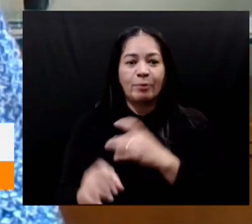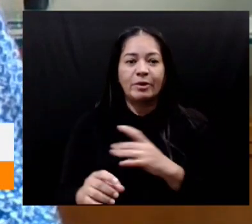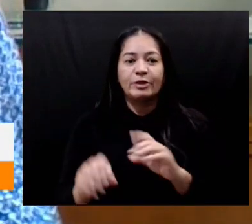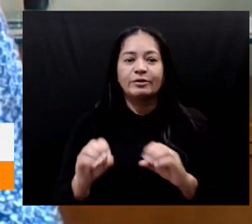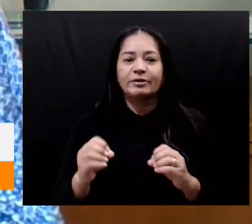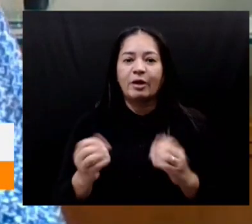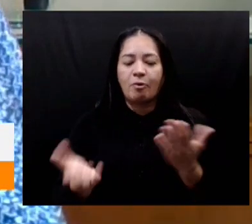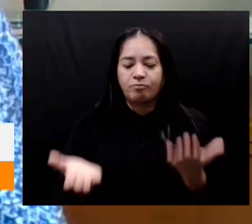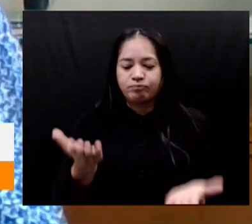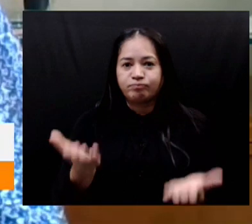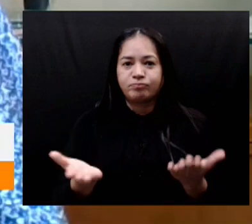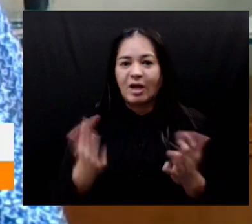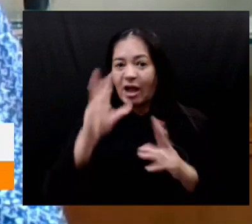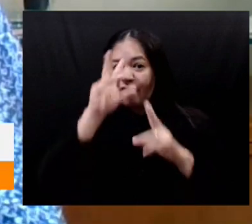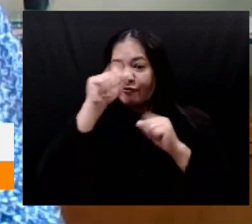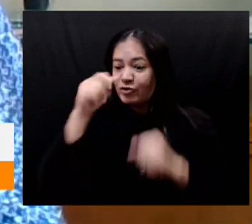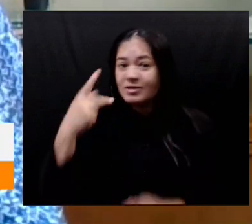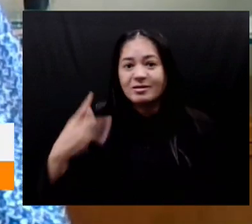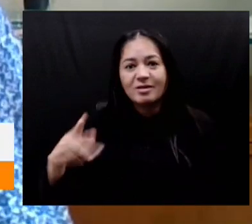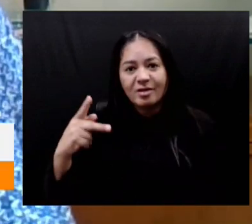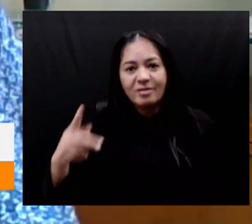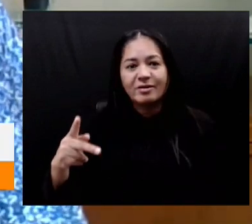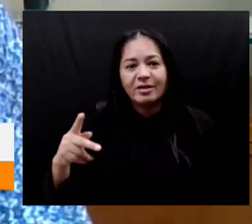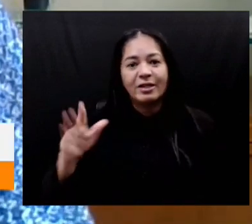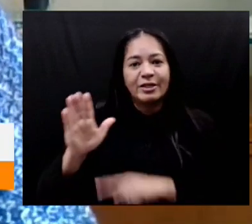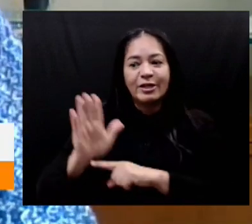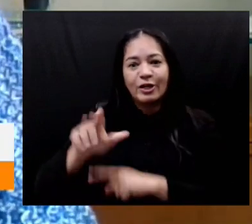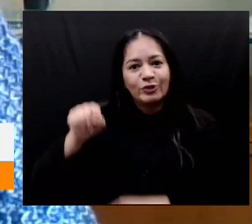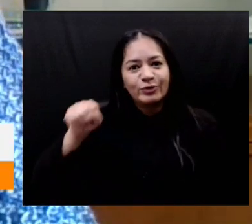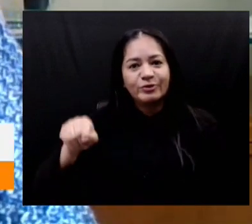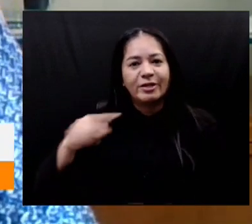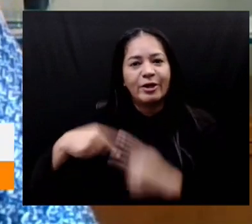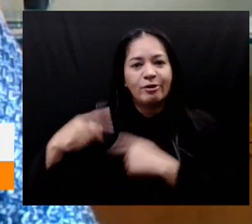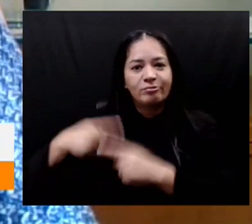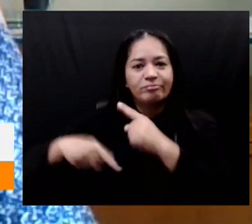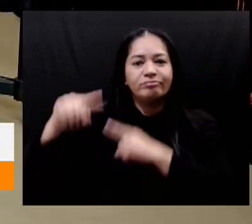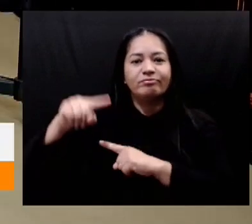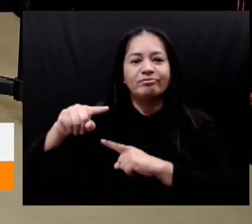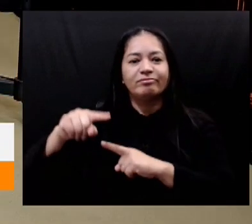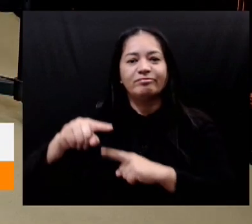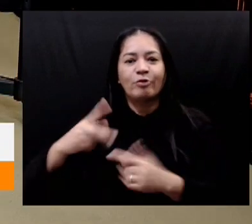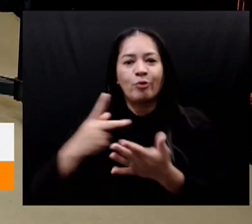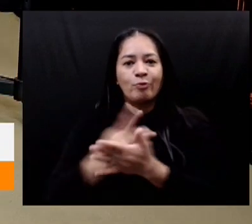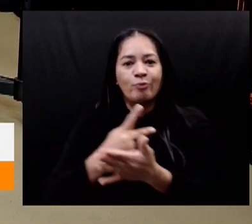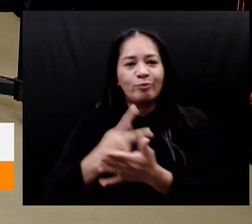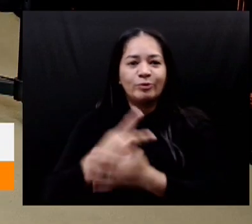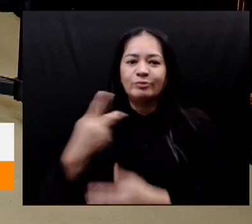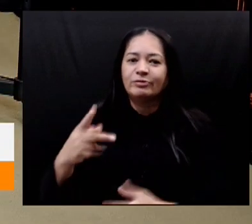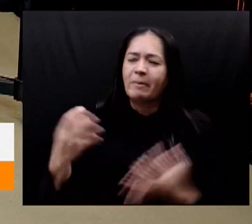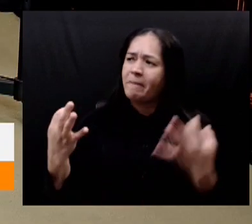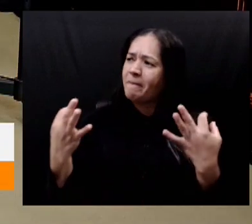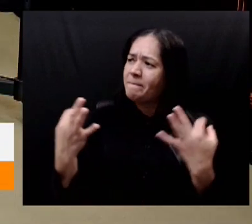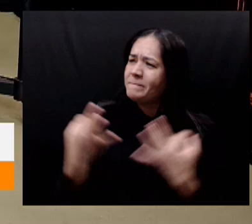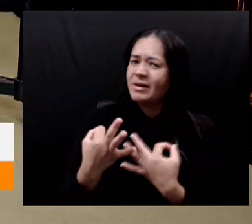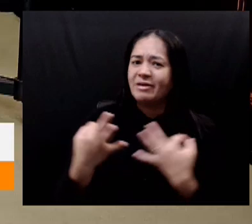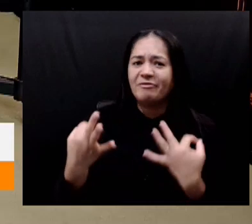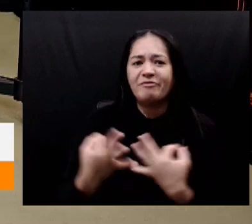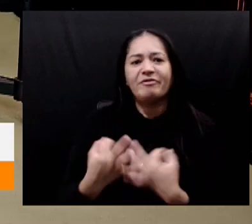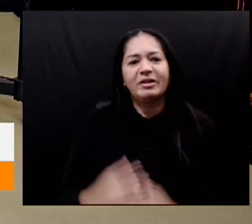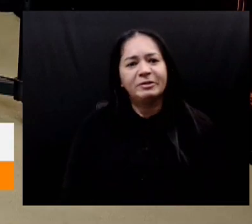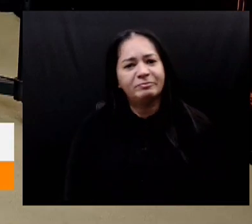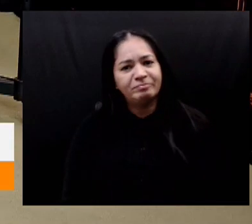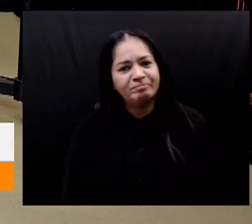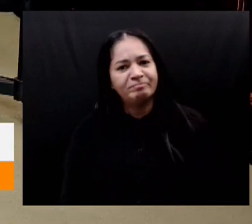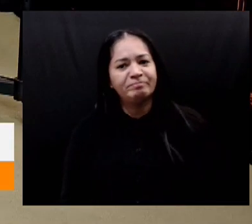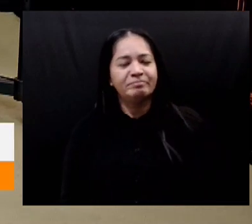da pessoa que ajuda ela a superar as fraquezas dela. Perfeito, perfeita colocação, porque a